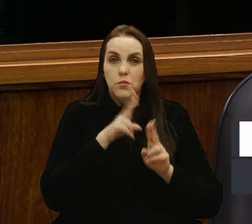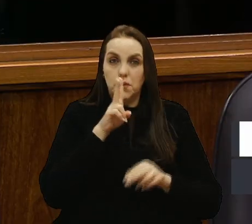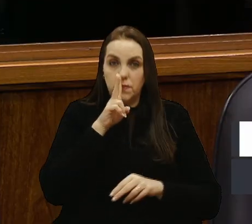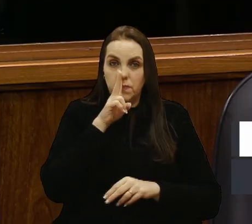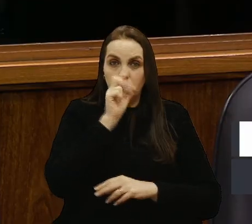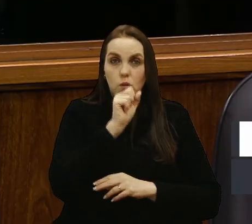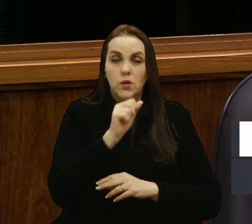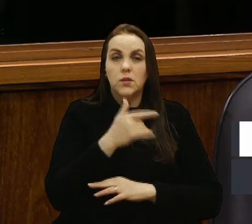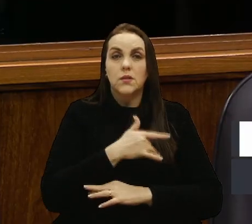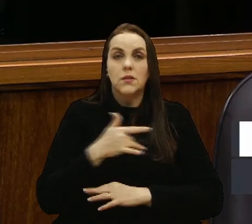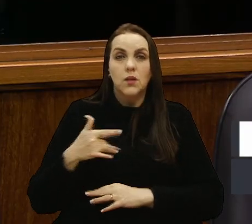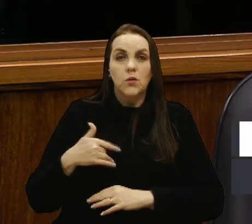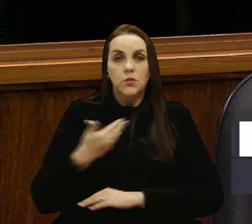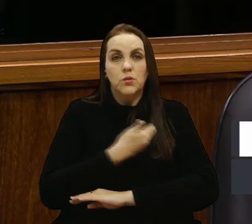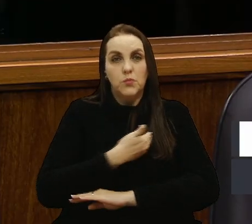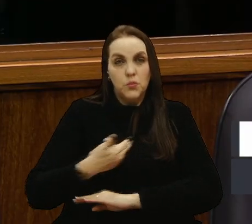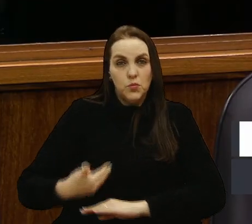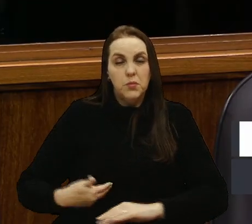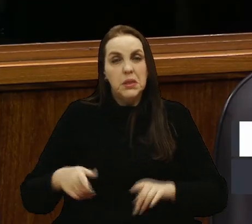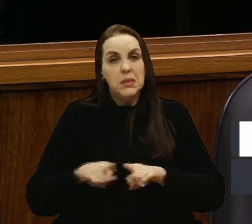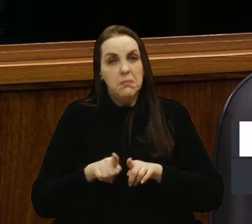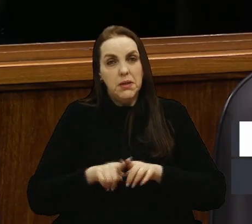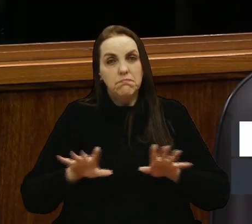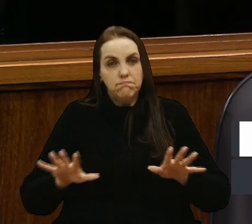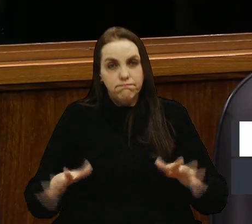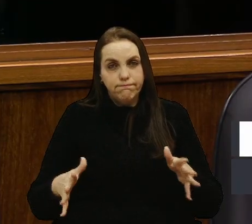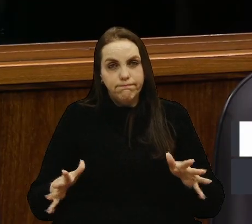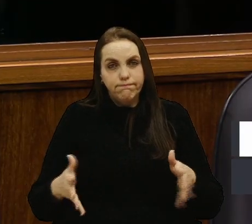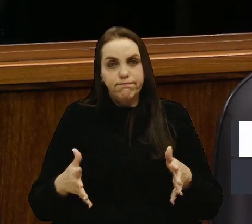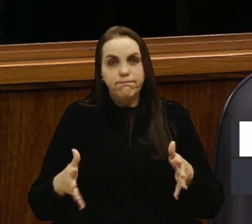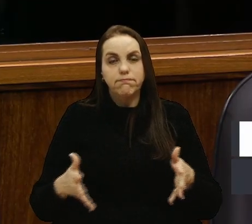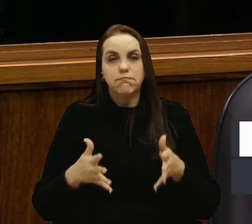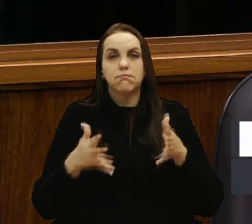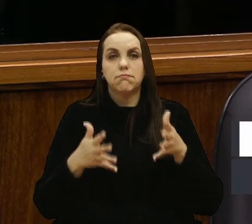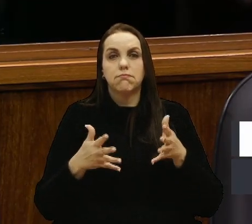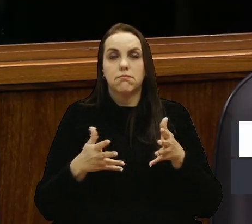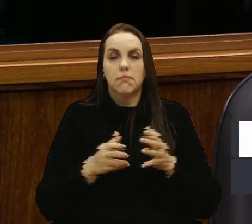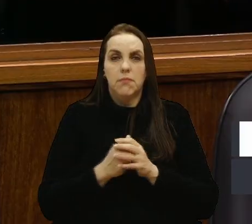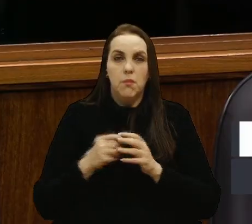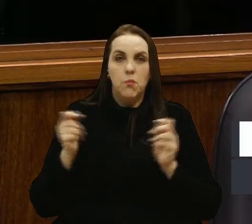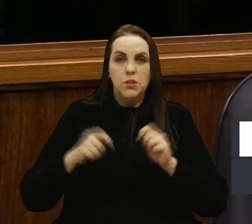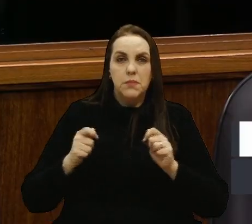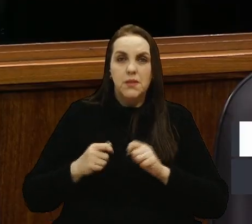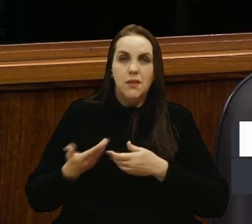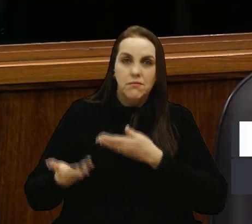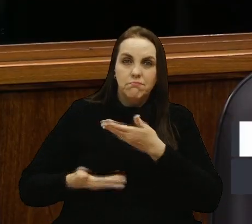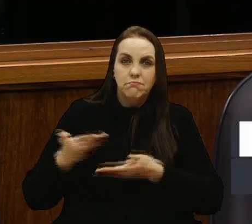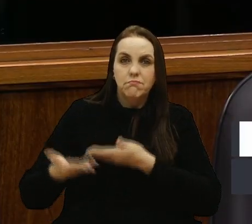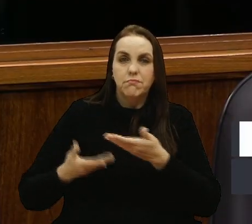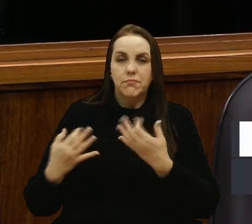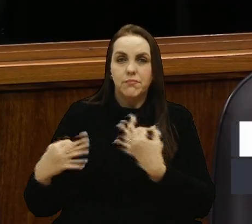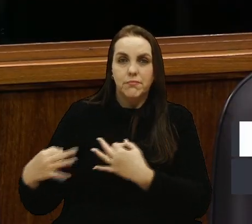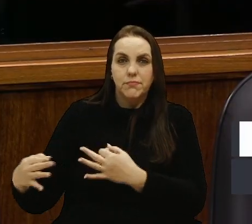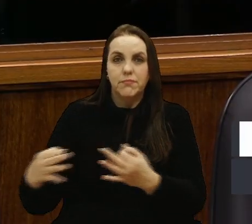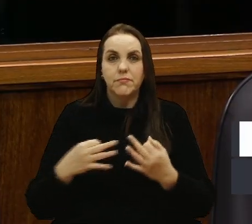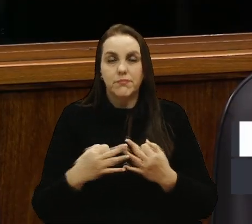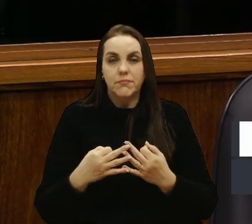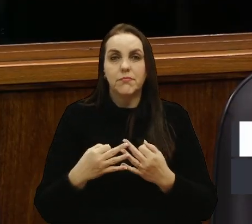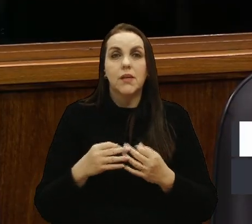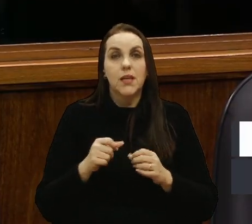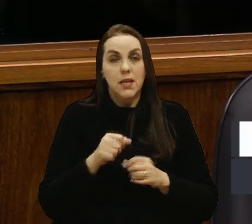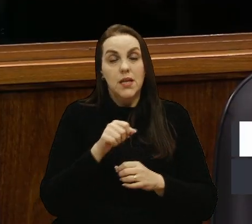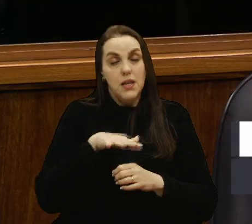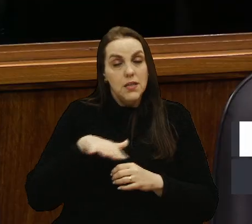saúde pública forte, fortalecida. Então, foi um importante espaço, muitos colegas estavam